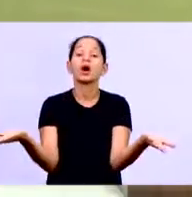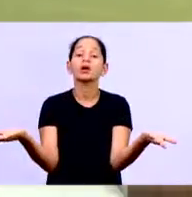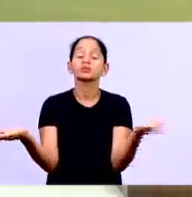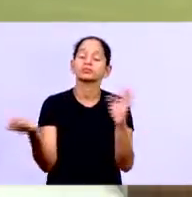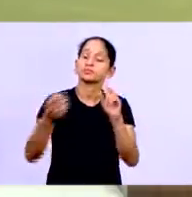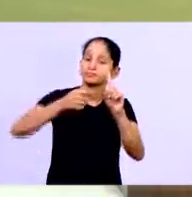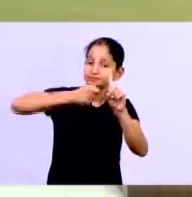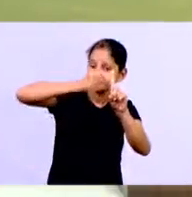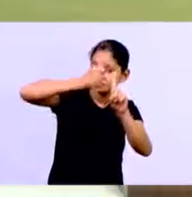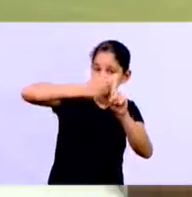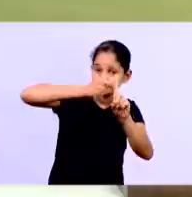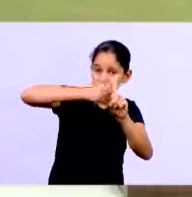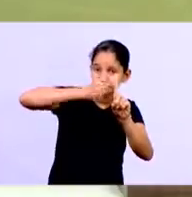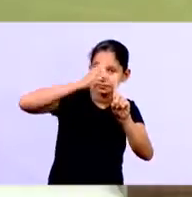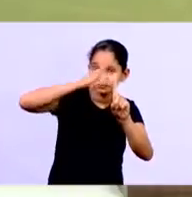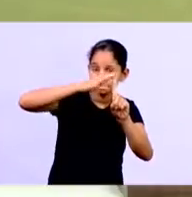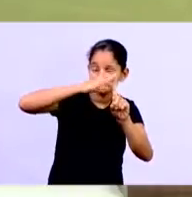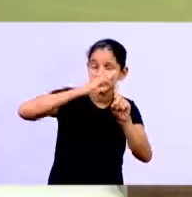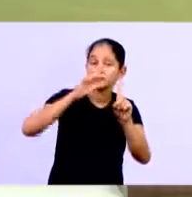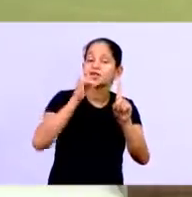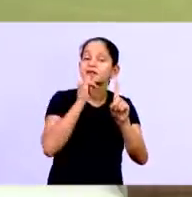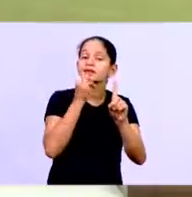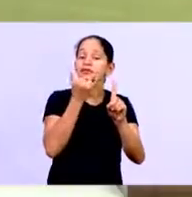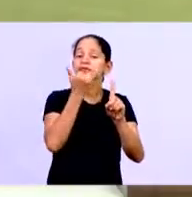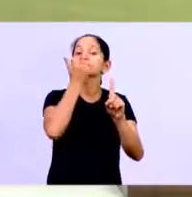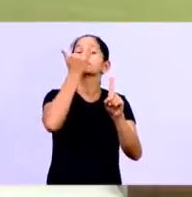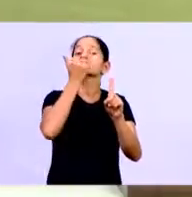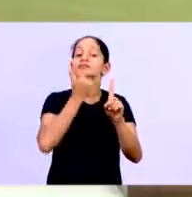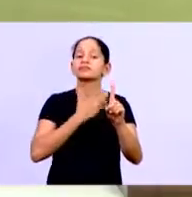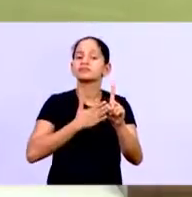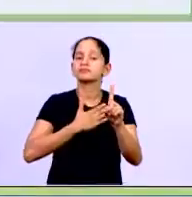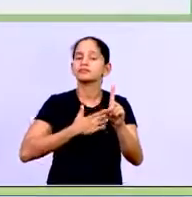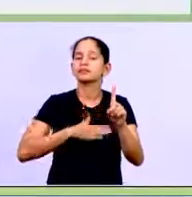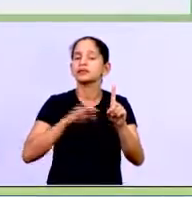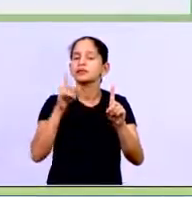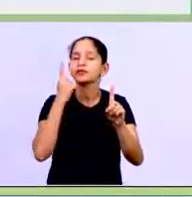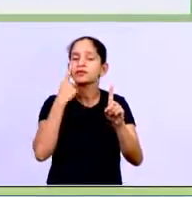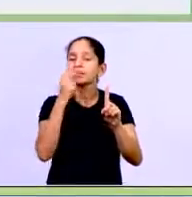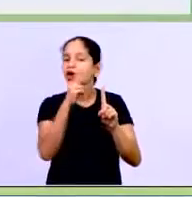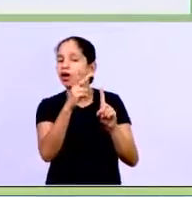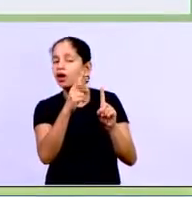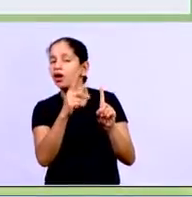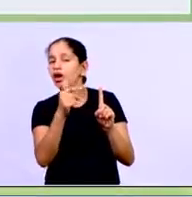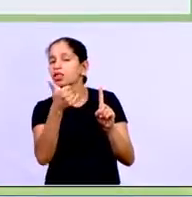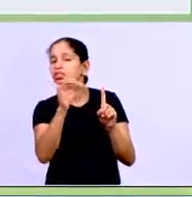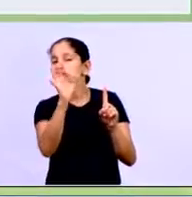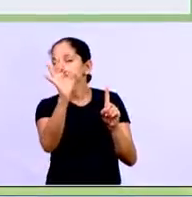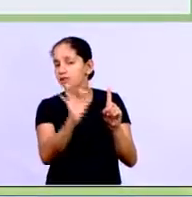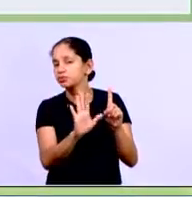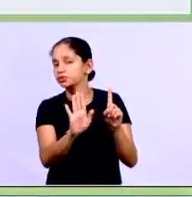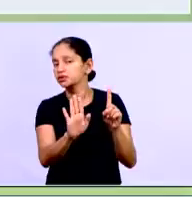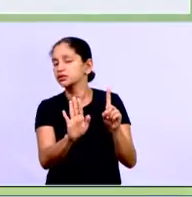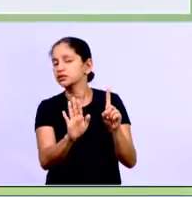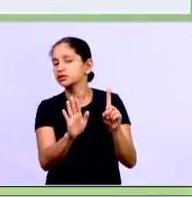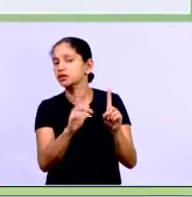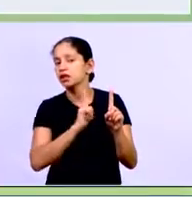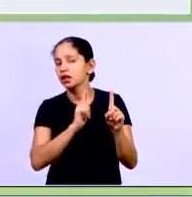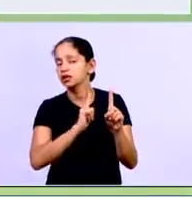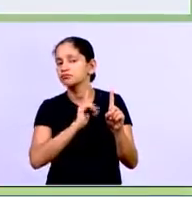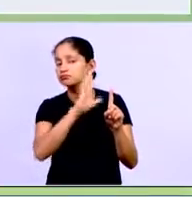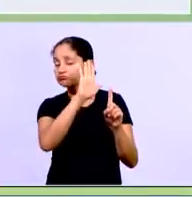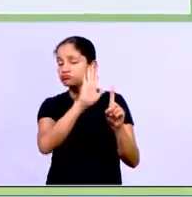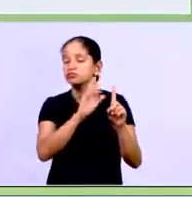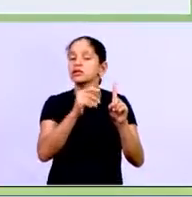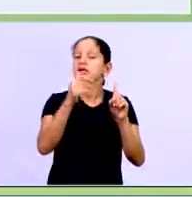100, desculpa, é 15%, né? É 15? Ou aqui está 10 no 10%, então vai 10%. Vai